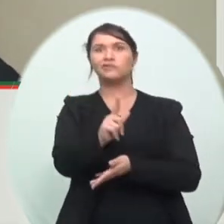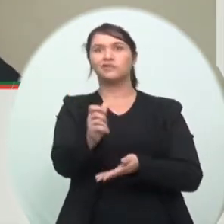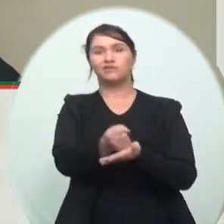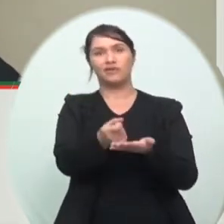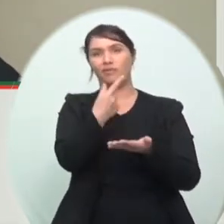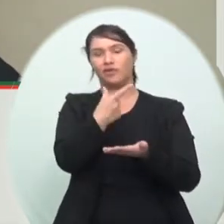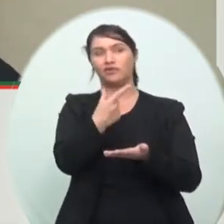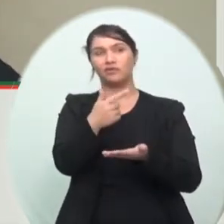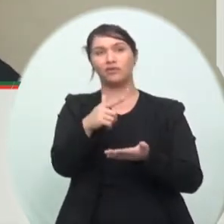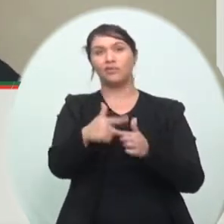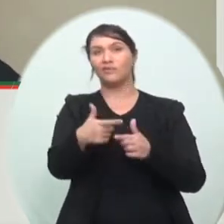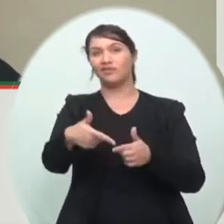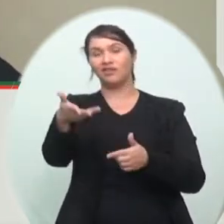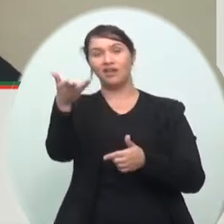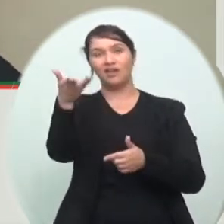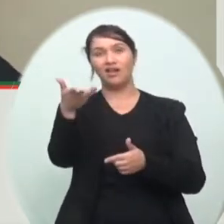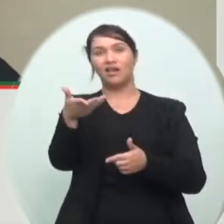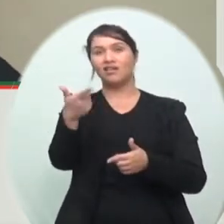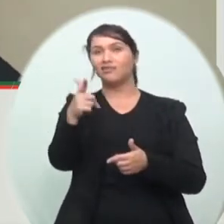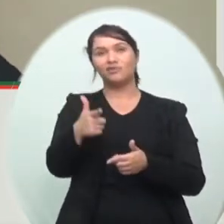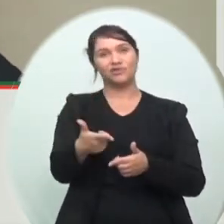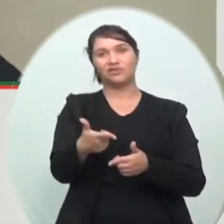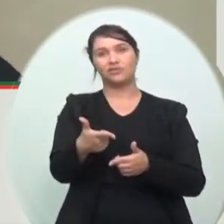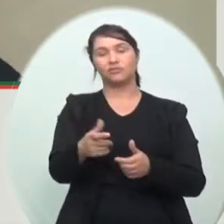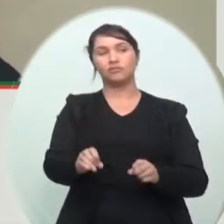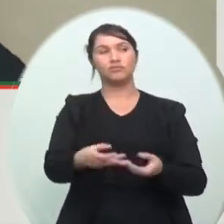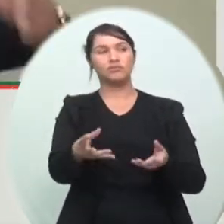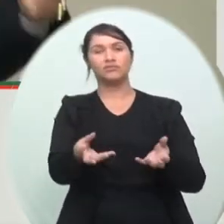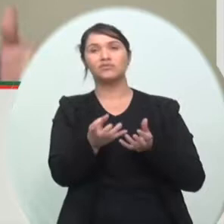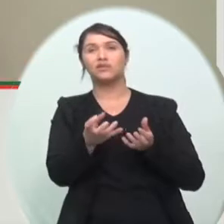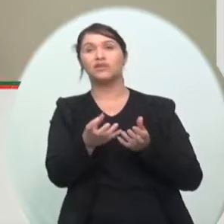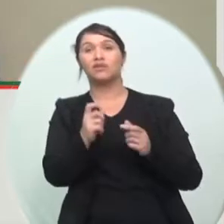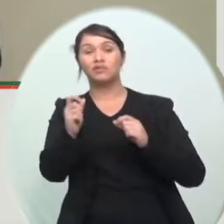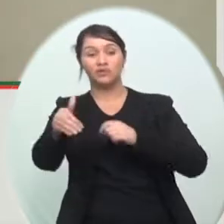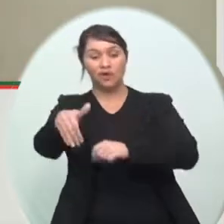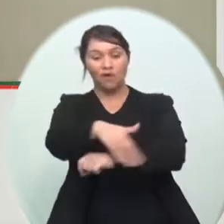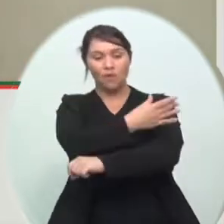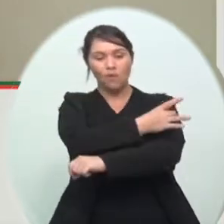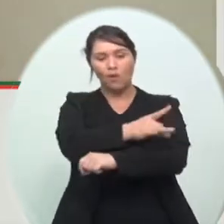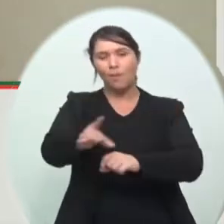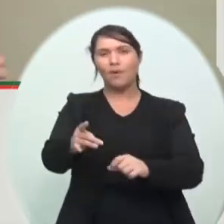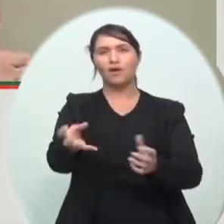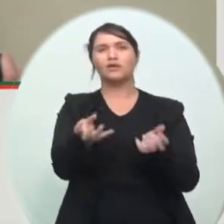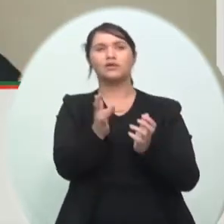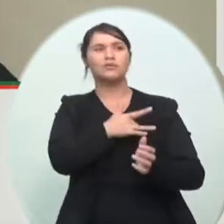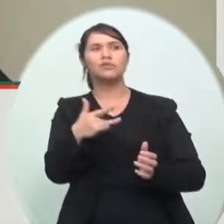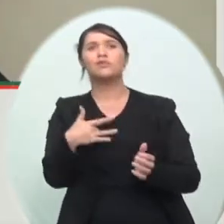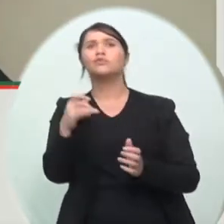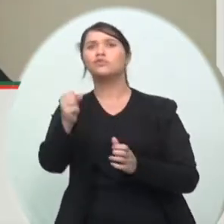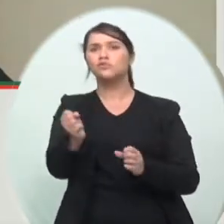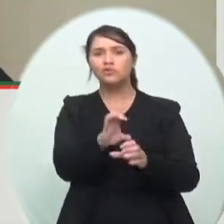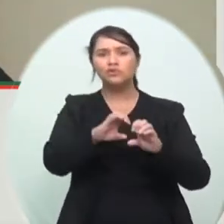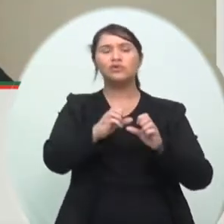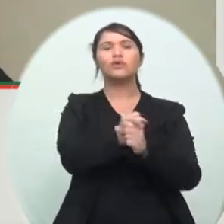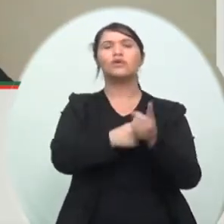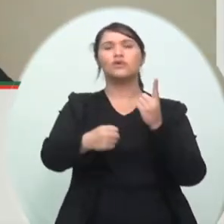lidar. Nós queremos muito, nós queremos asfalto, nós queremos obras, nós queremos, mas nós queremos saúde para a população de Criciúma.